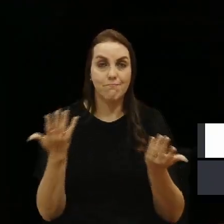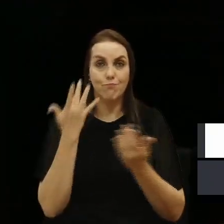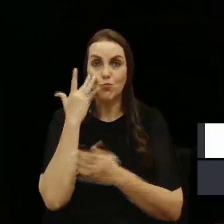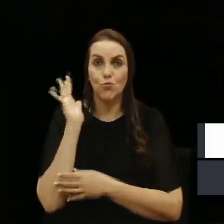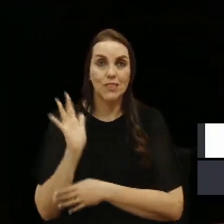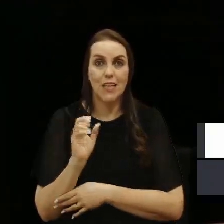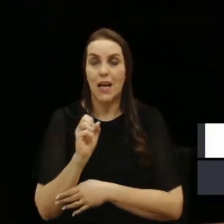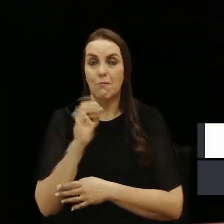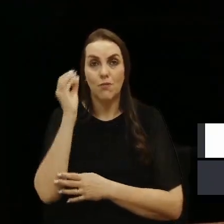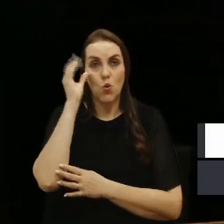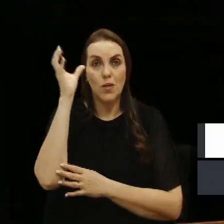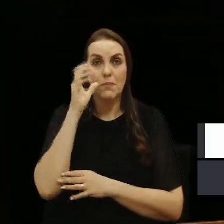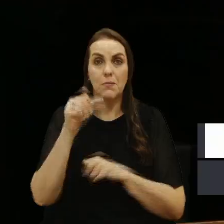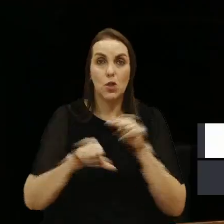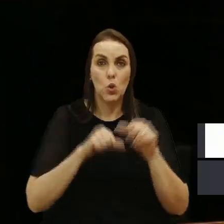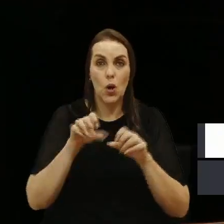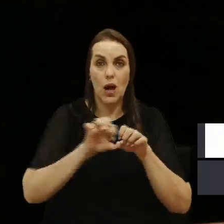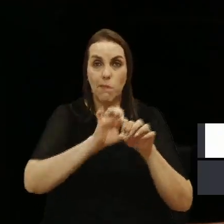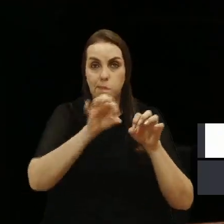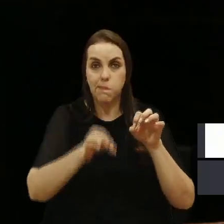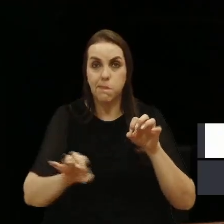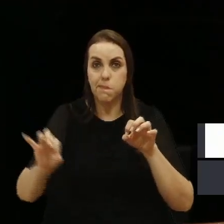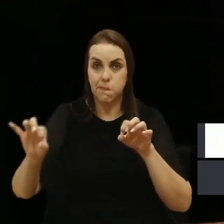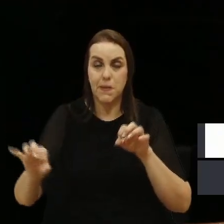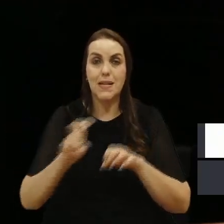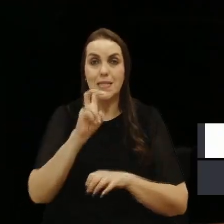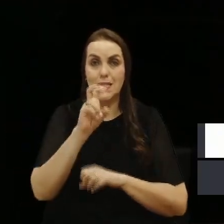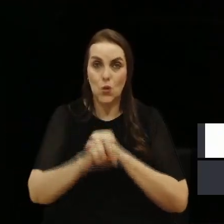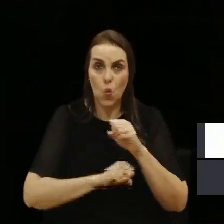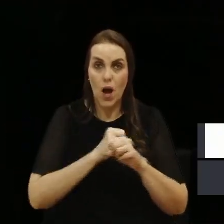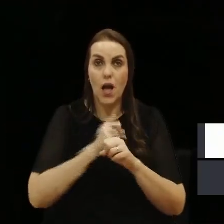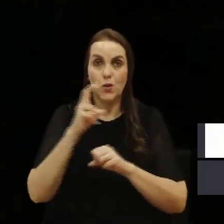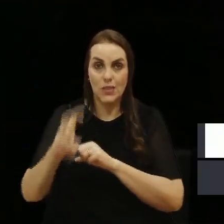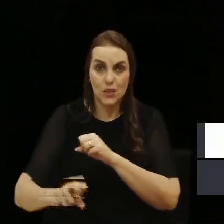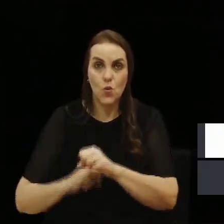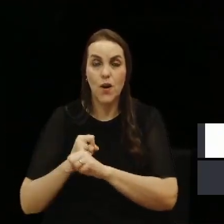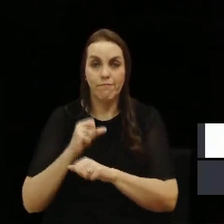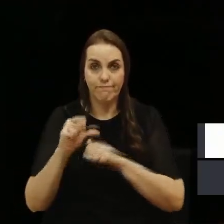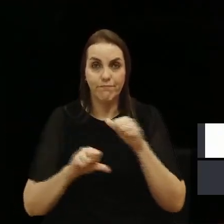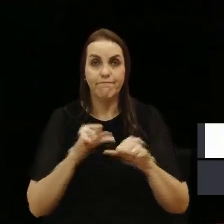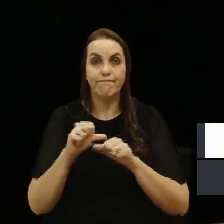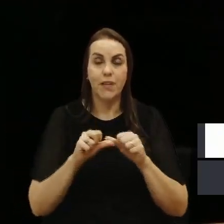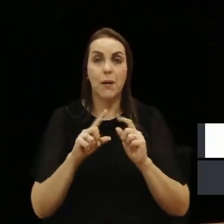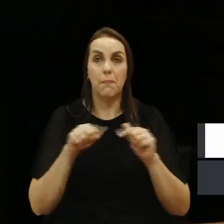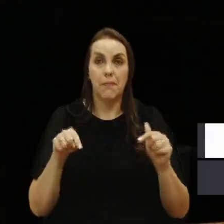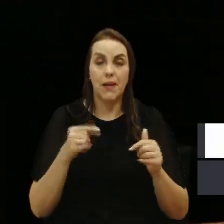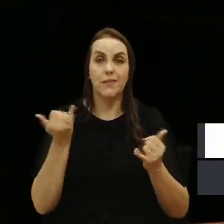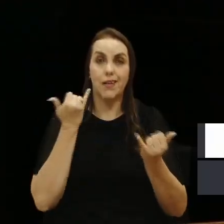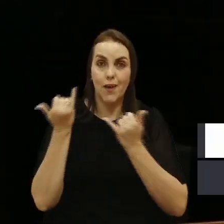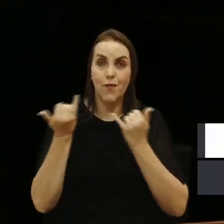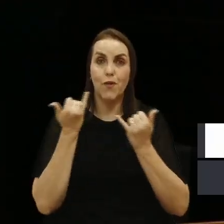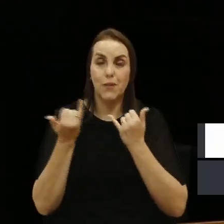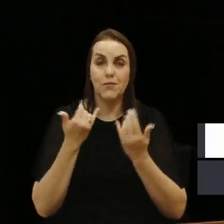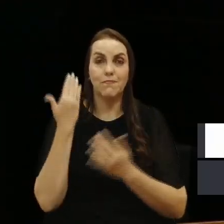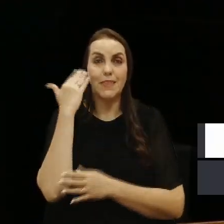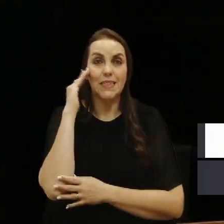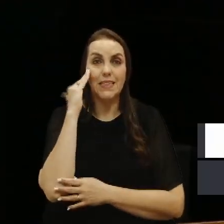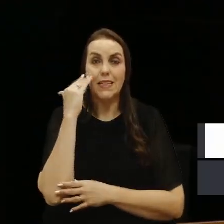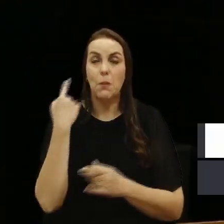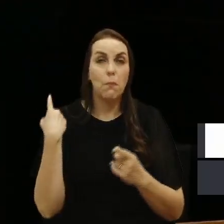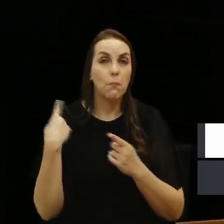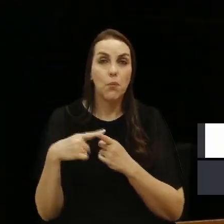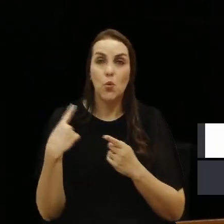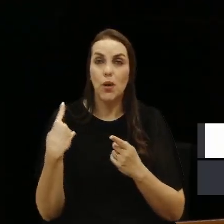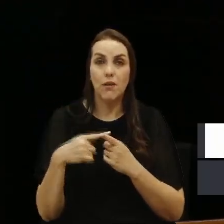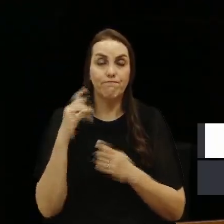têm conhecimento que tem que trocar a maneira do gás de 5 em 5 anos, mas eles estão buscando as informações para entender o porquê,